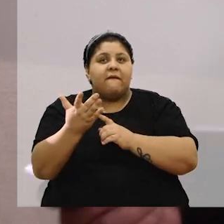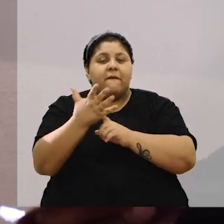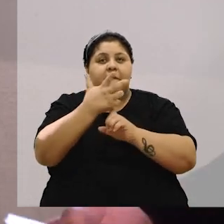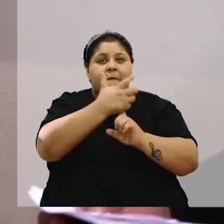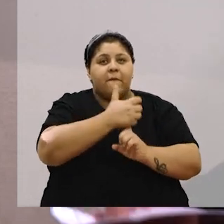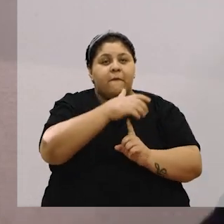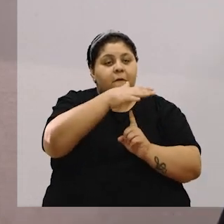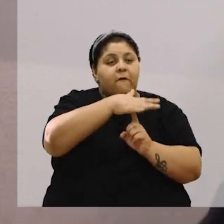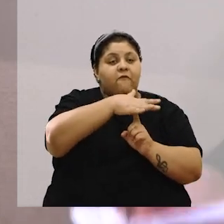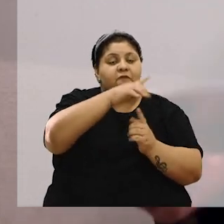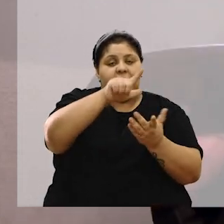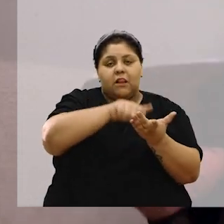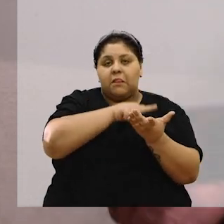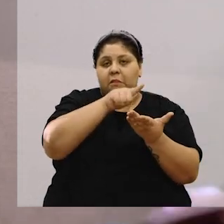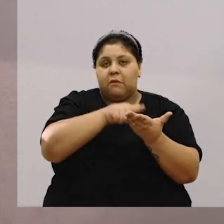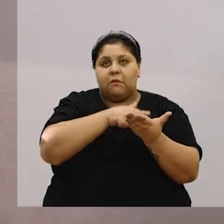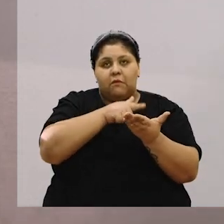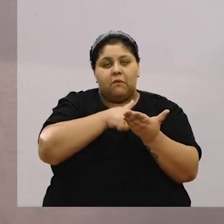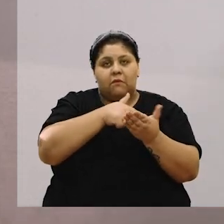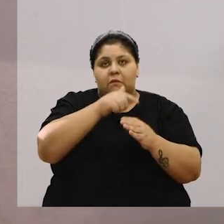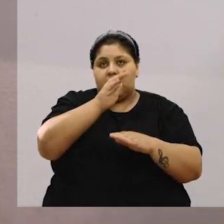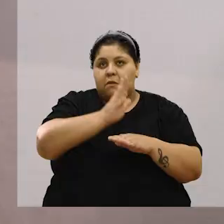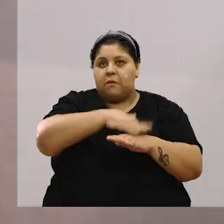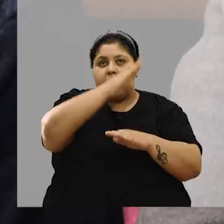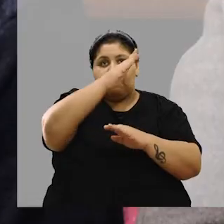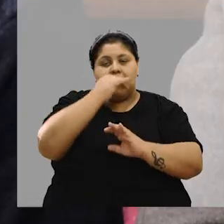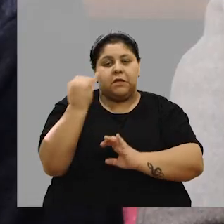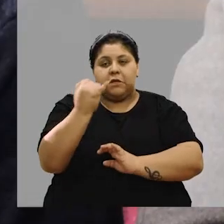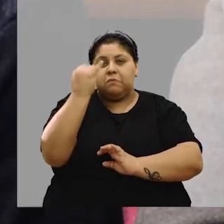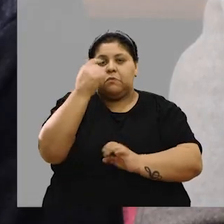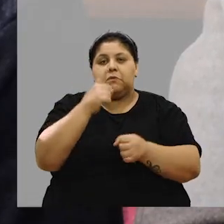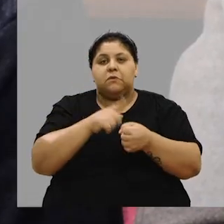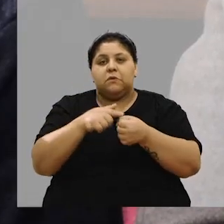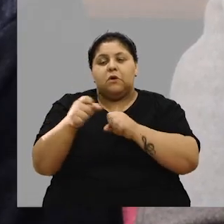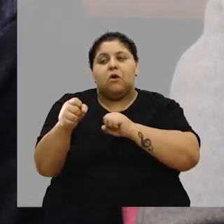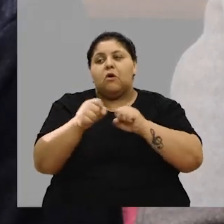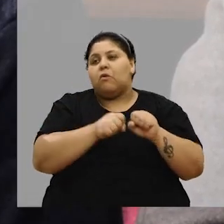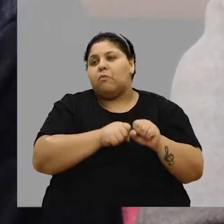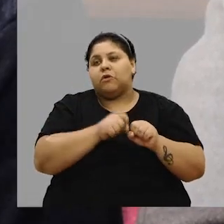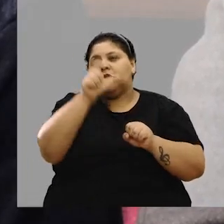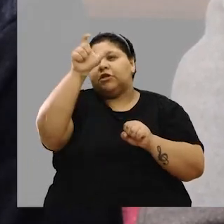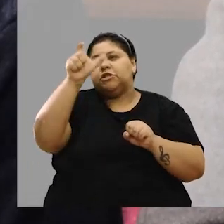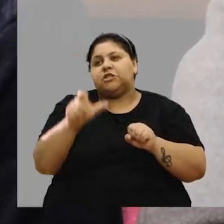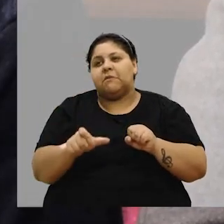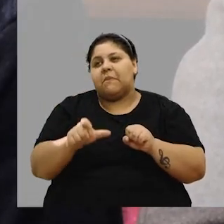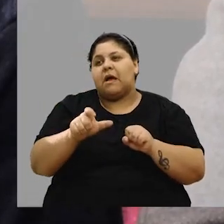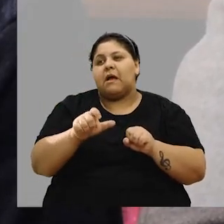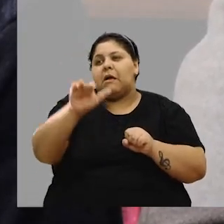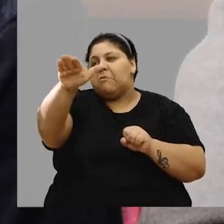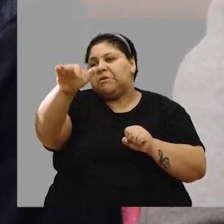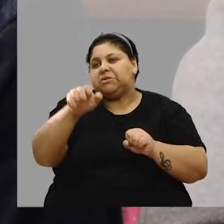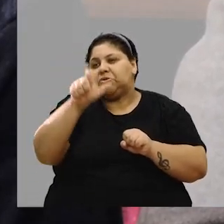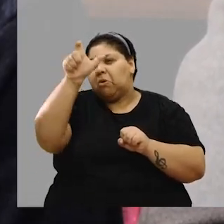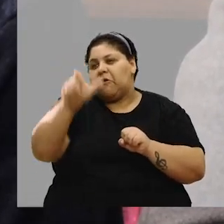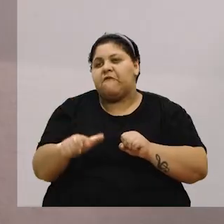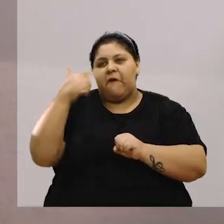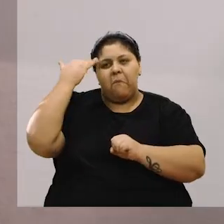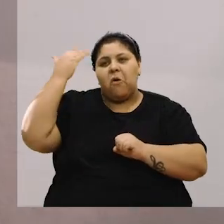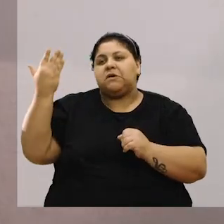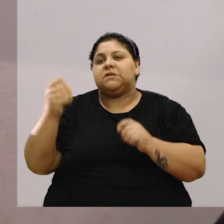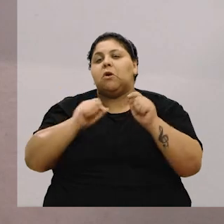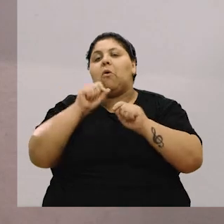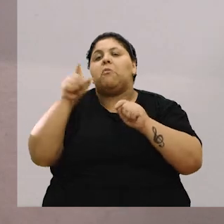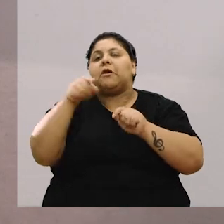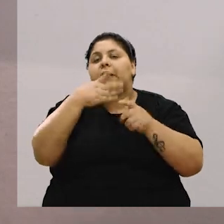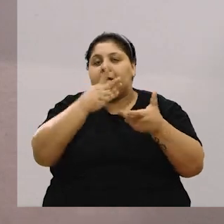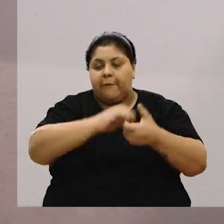culturais, notadamente a Feira do Livro, que é o mais proeminente da cidade, as pessoas, mas poderia ter trazido o escritor tal, enfim. Como